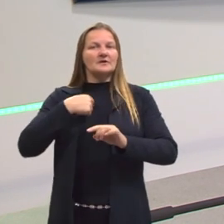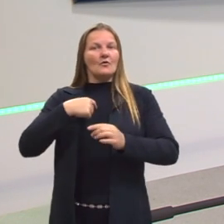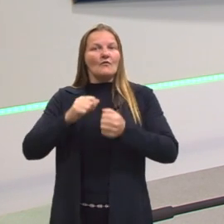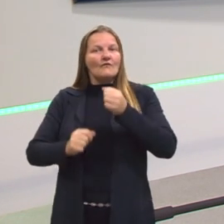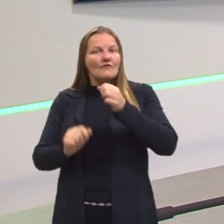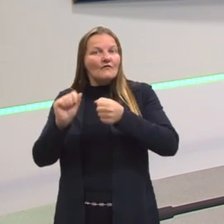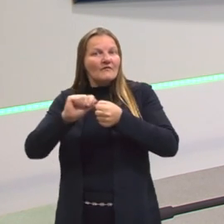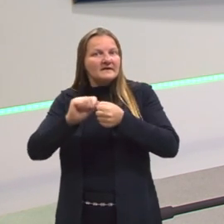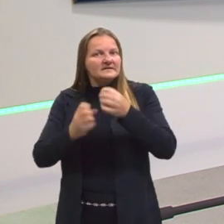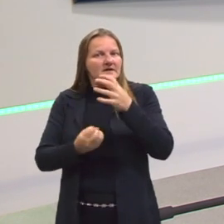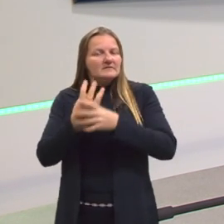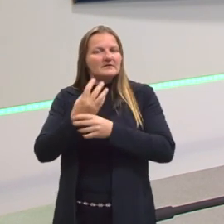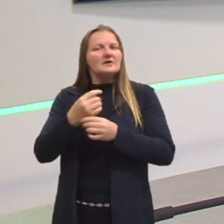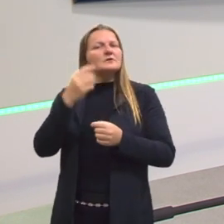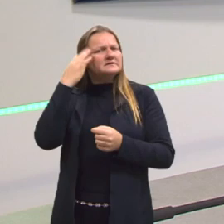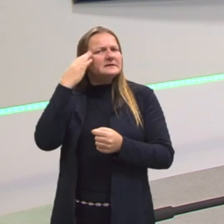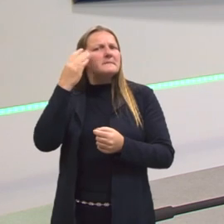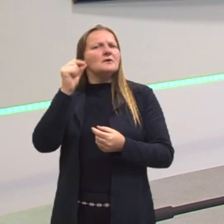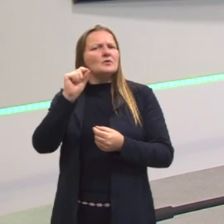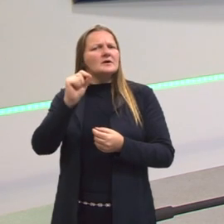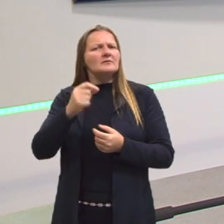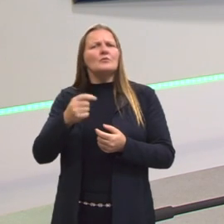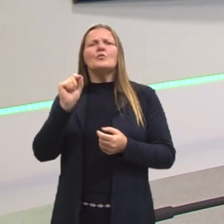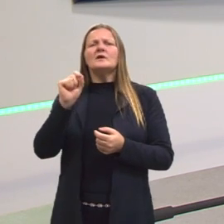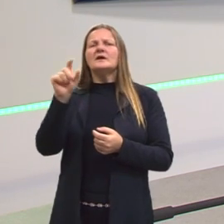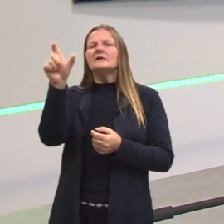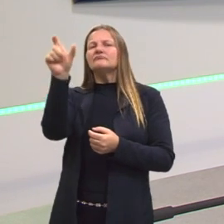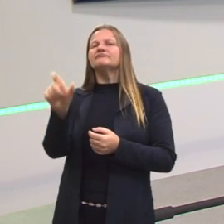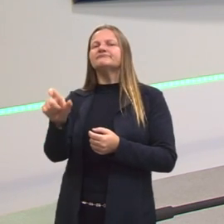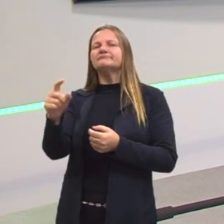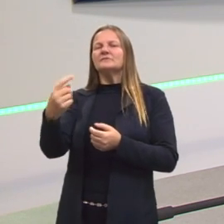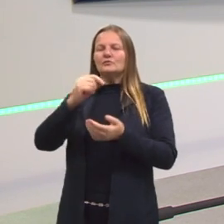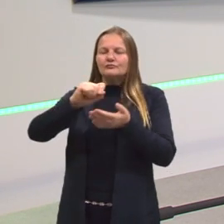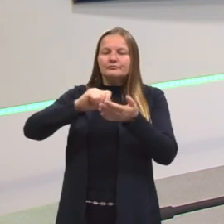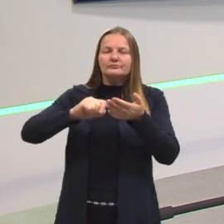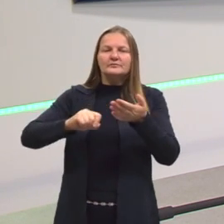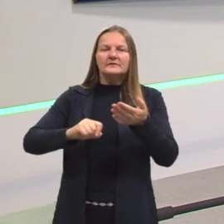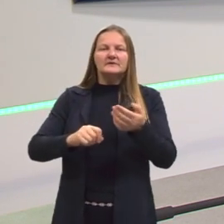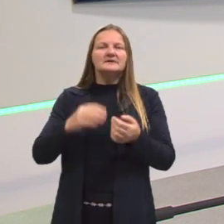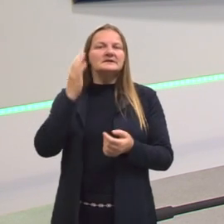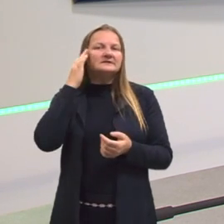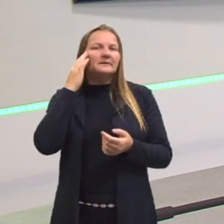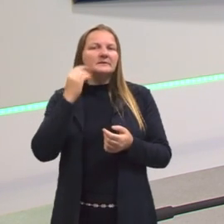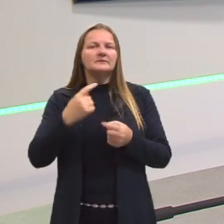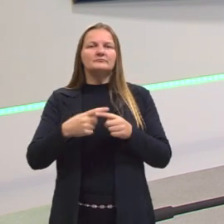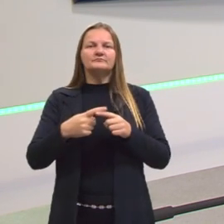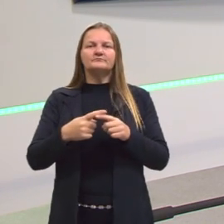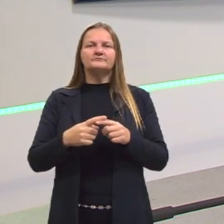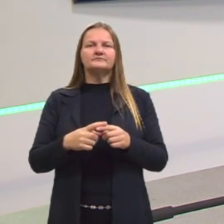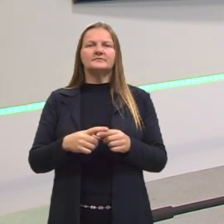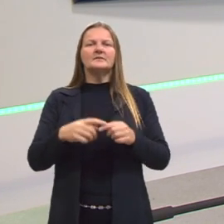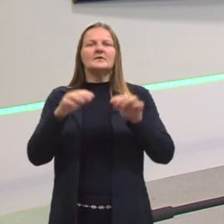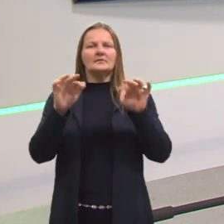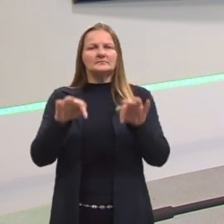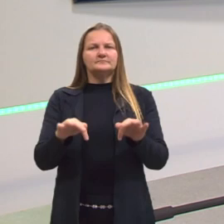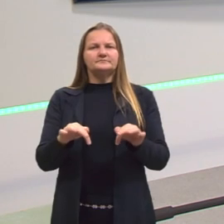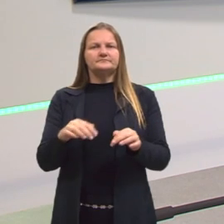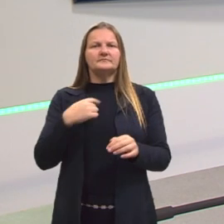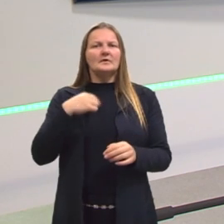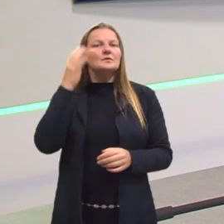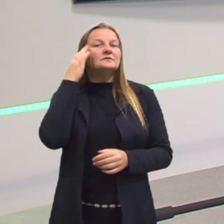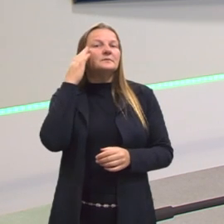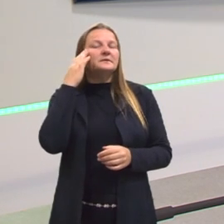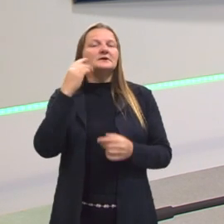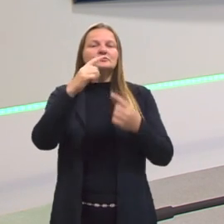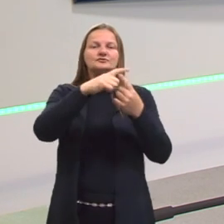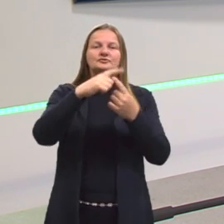produzo a minha redação eu preciso saber como quem corrige corrige afinal de contas é assim que eu vou